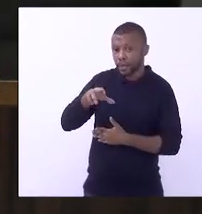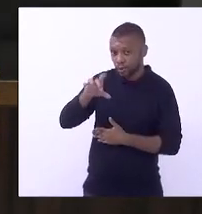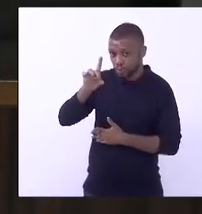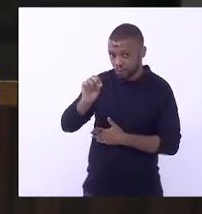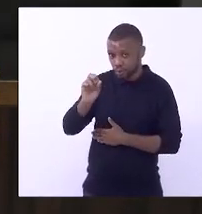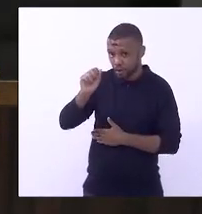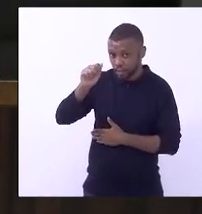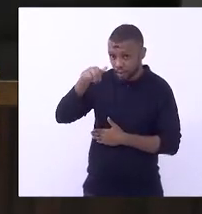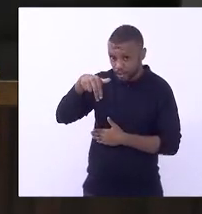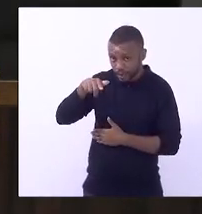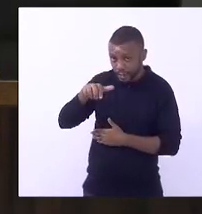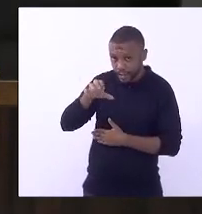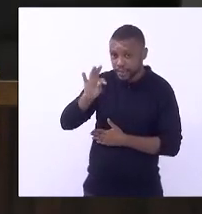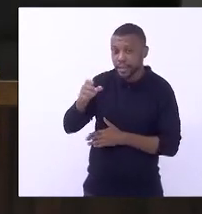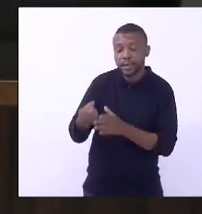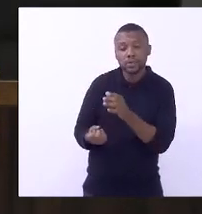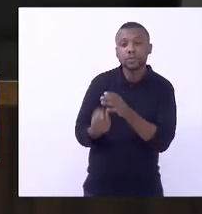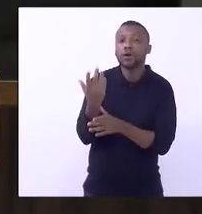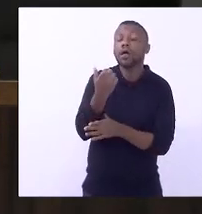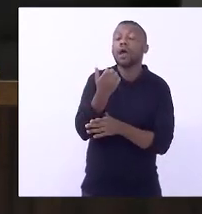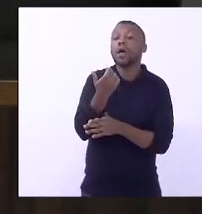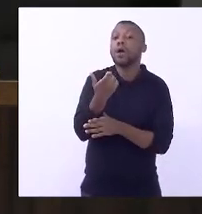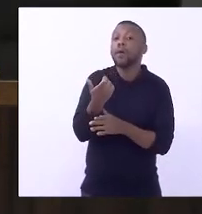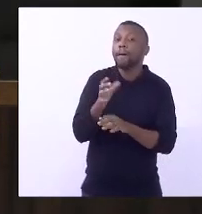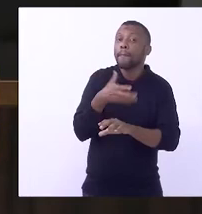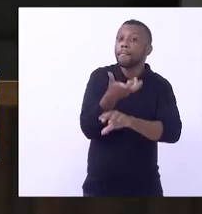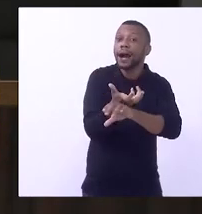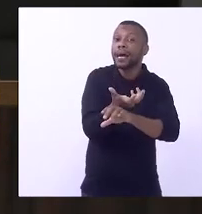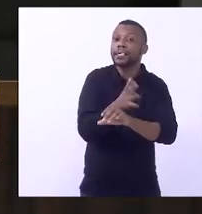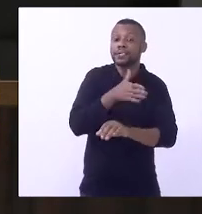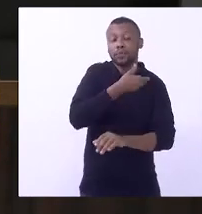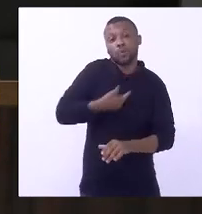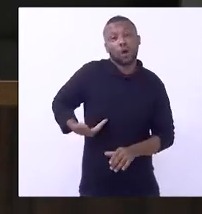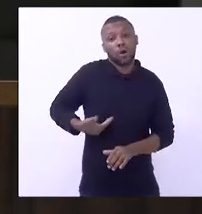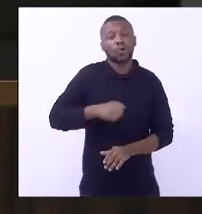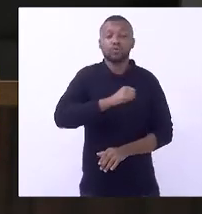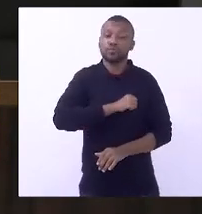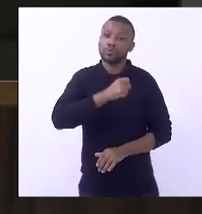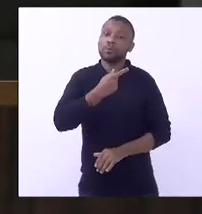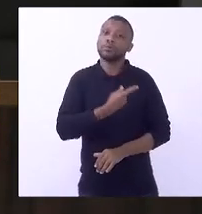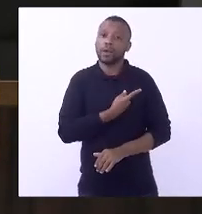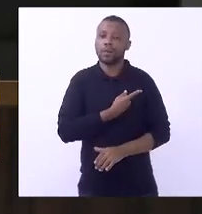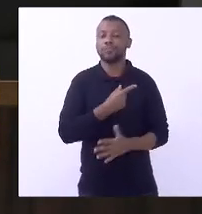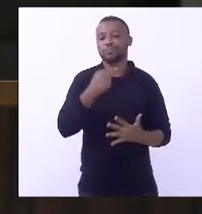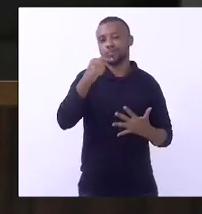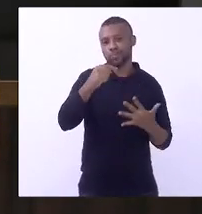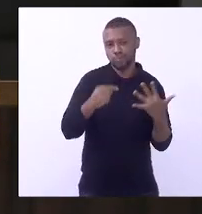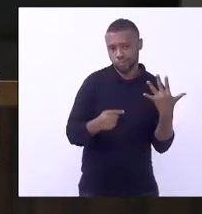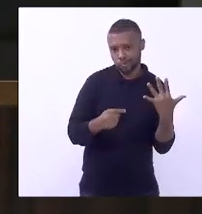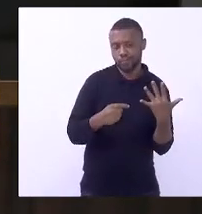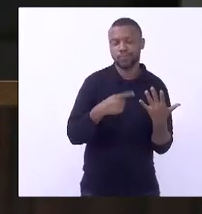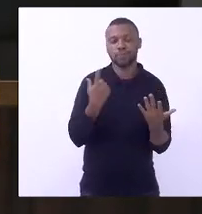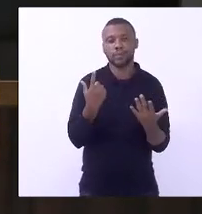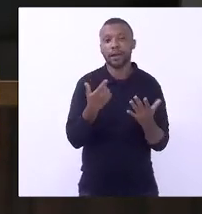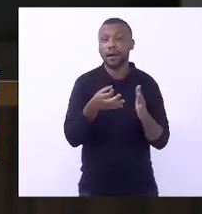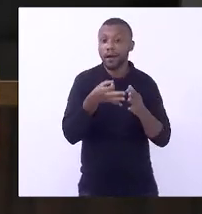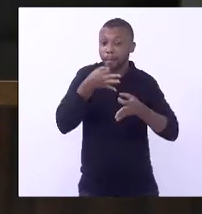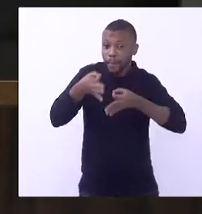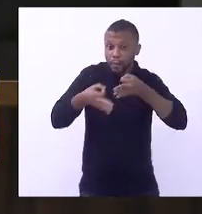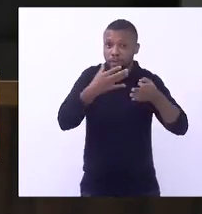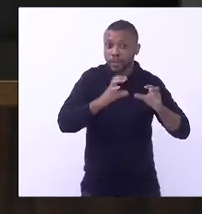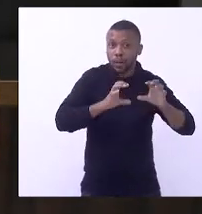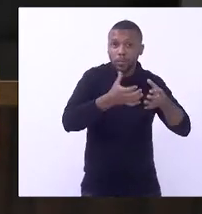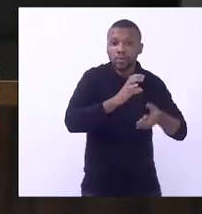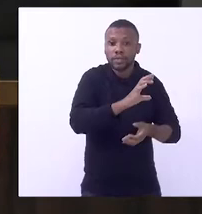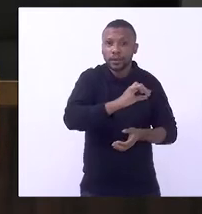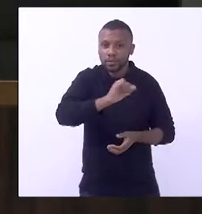criação do Parque Estadual Fazenda Columbandê, no município de São Gonçalo, no estado do Rio de Janeiro, e da outras providências. Pareceres das comissões de